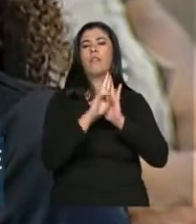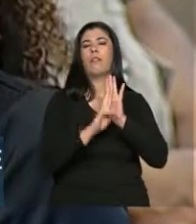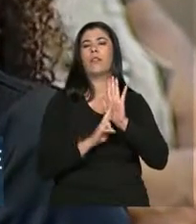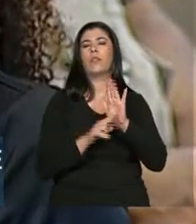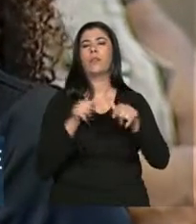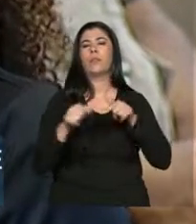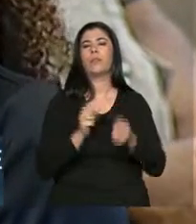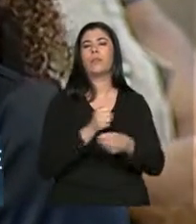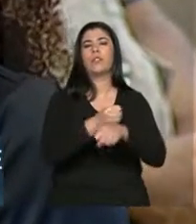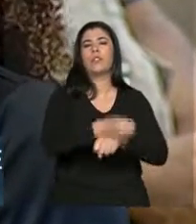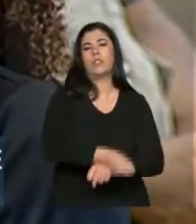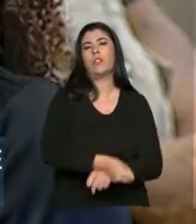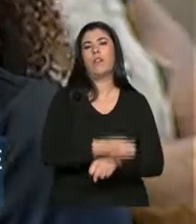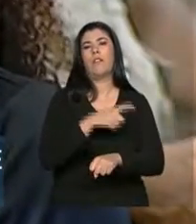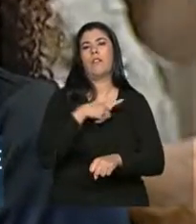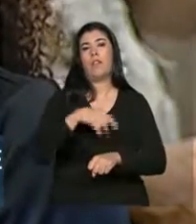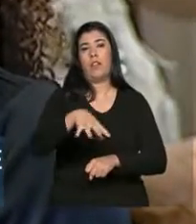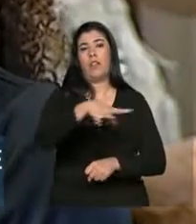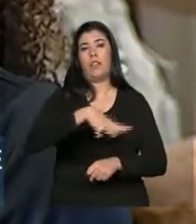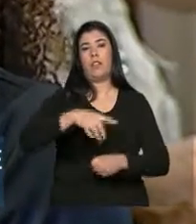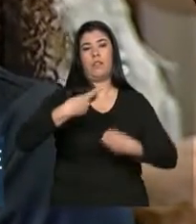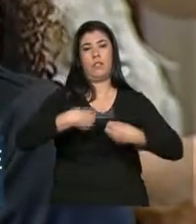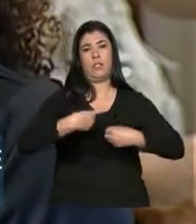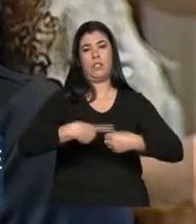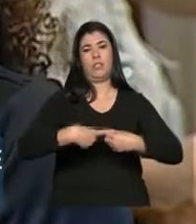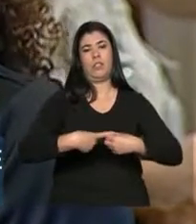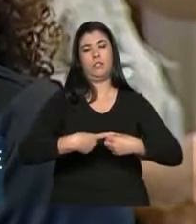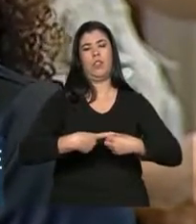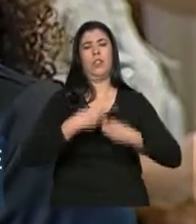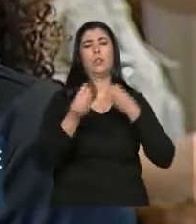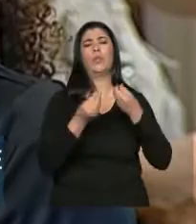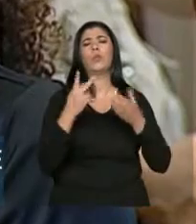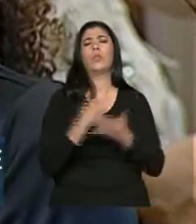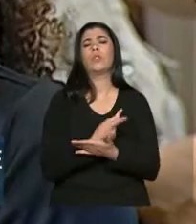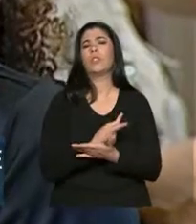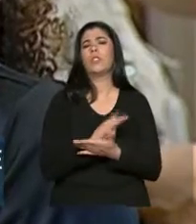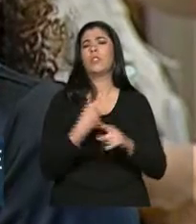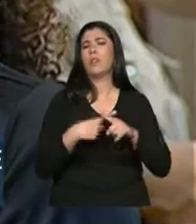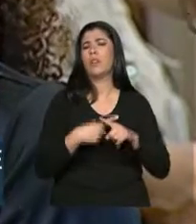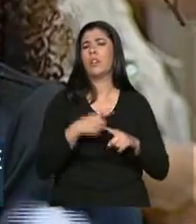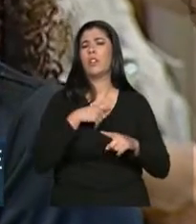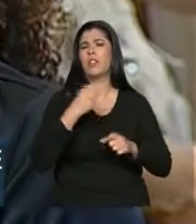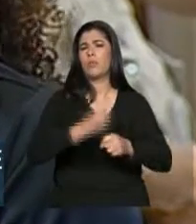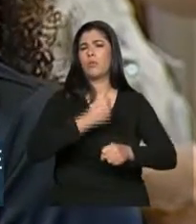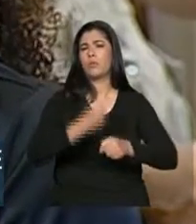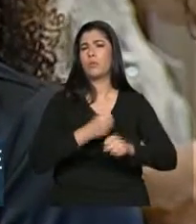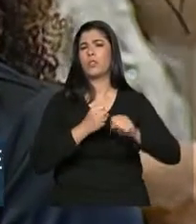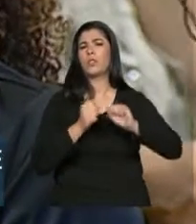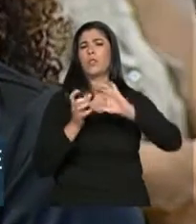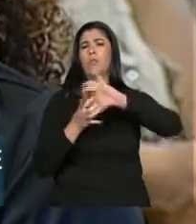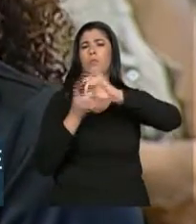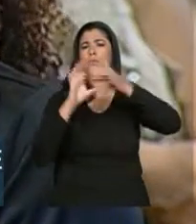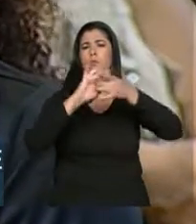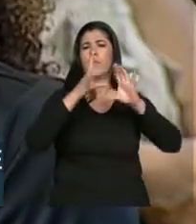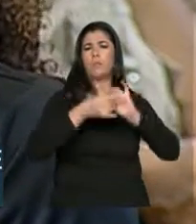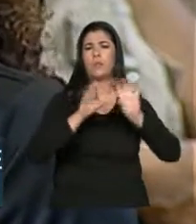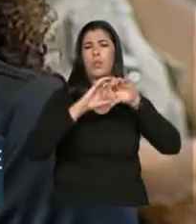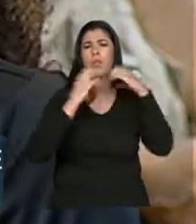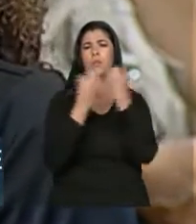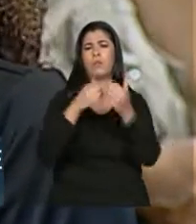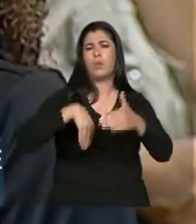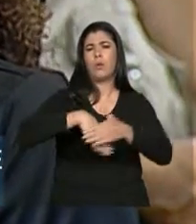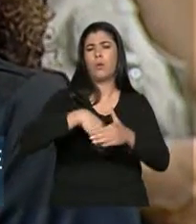de resgates no meio urbano. E isso se deve às obras para a Copa, às obras das Olimpíadas? E como o governo tem combatido, já que